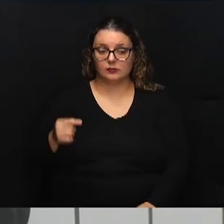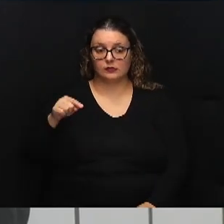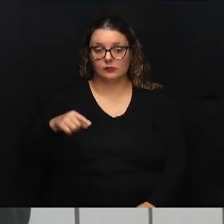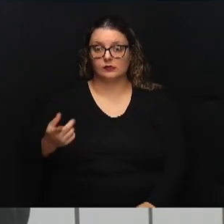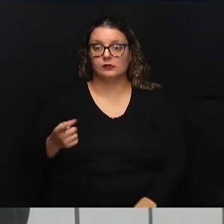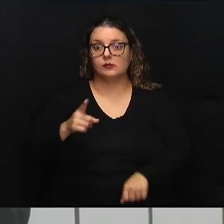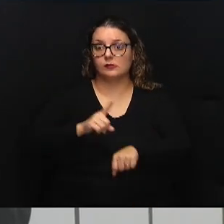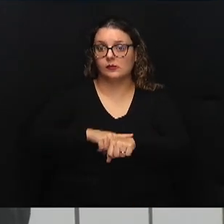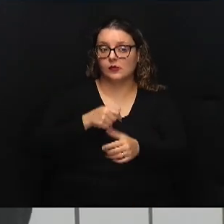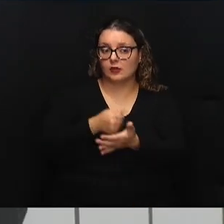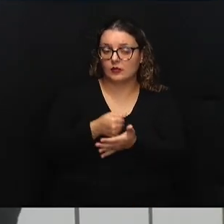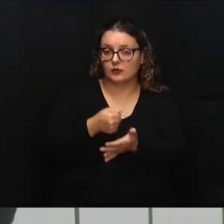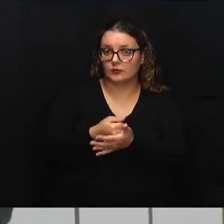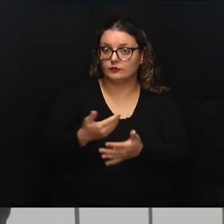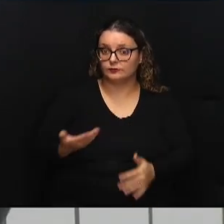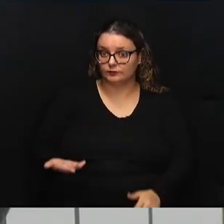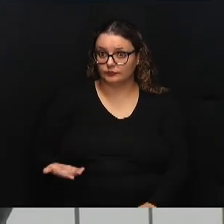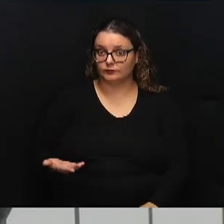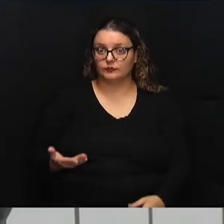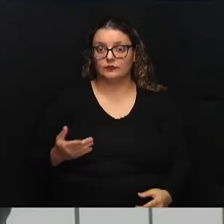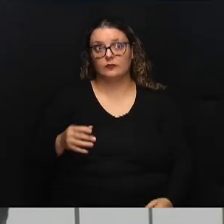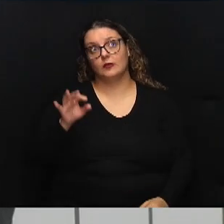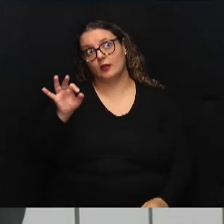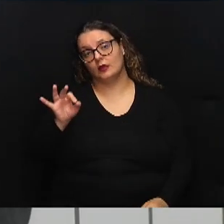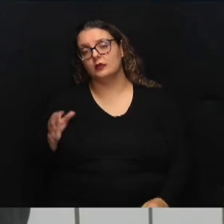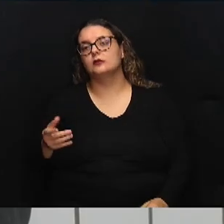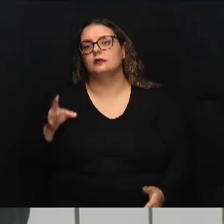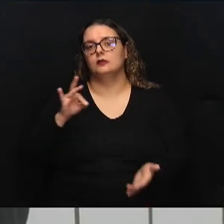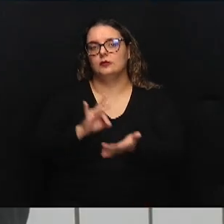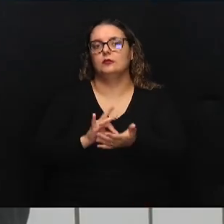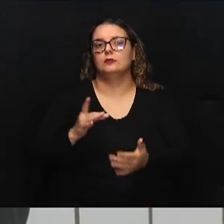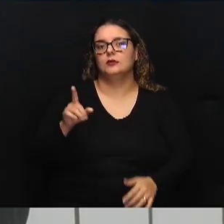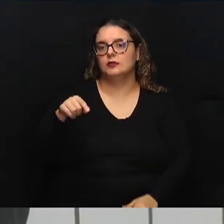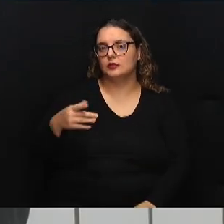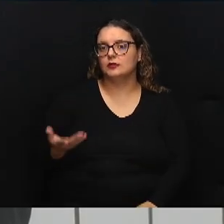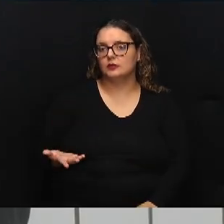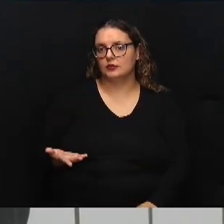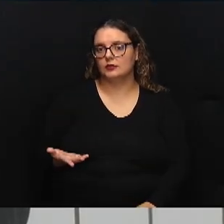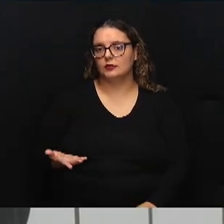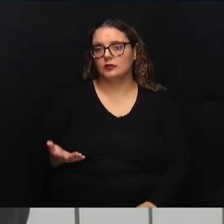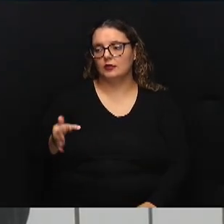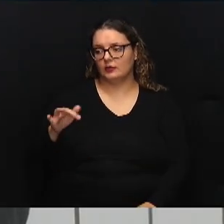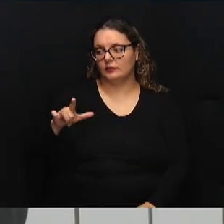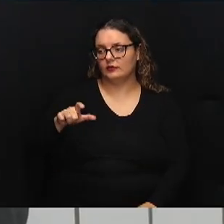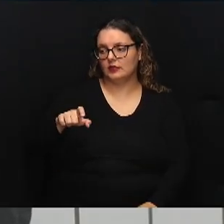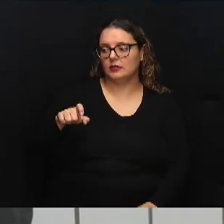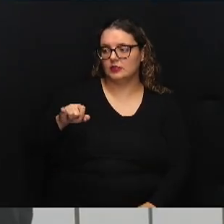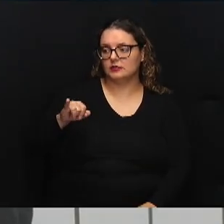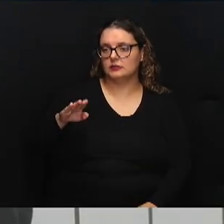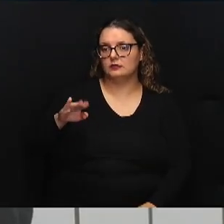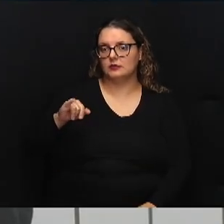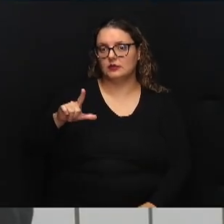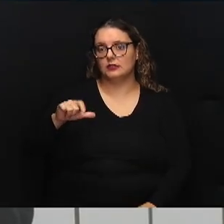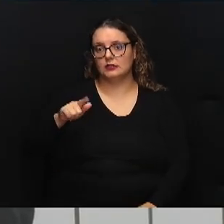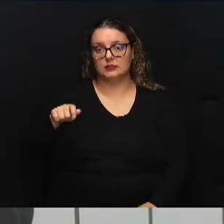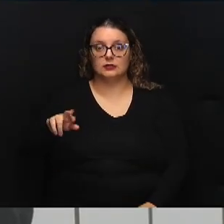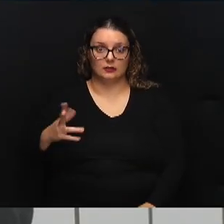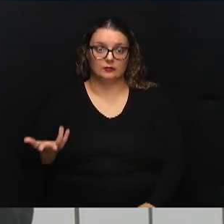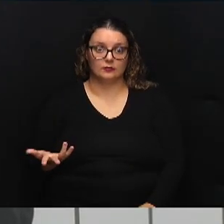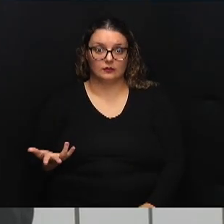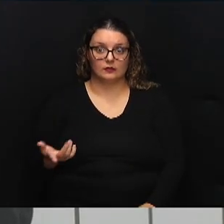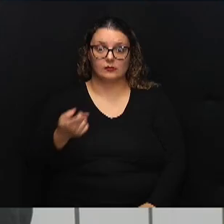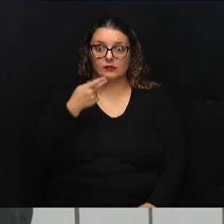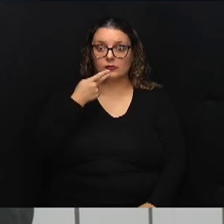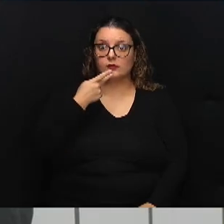horário rígido, né, a tendência realmente é flexibilizar. Então, é o que a gente chama de